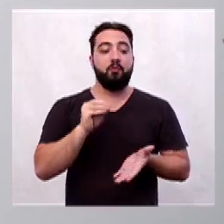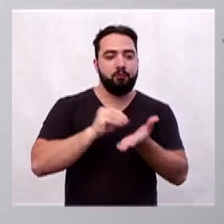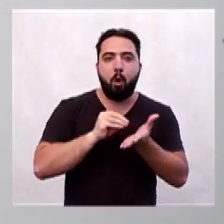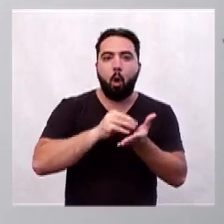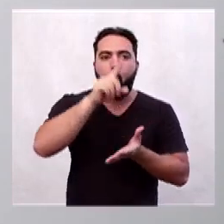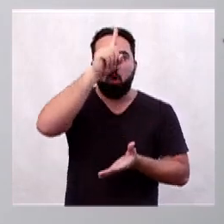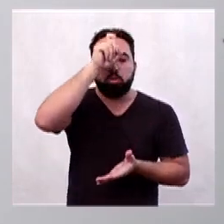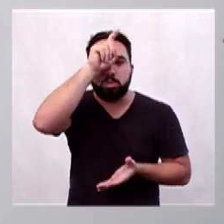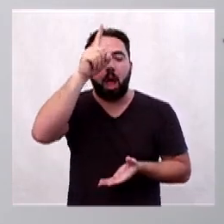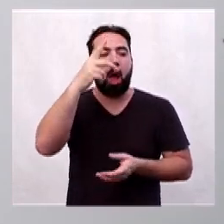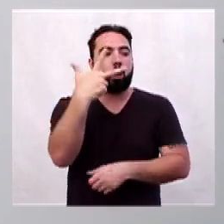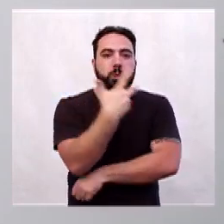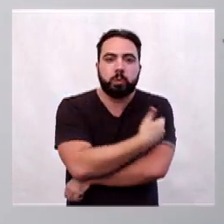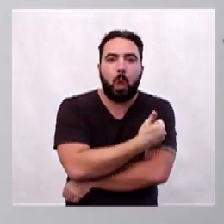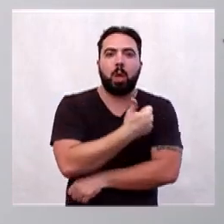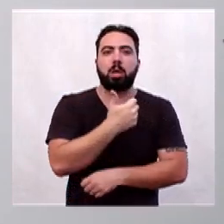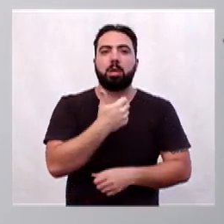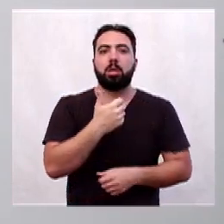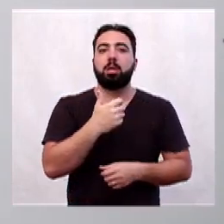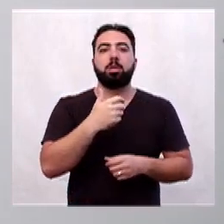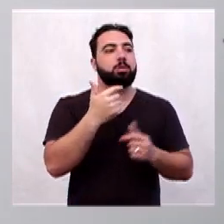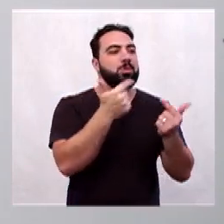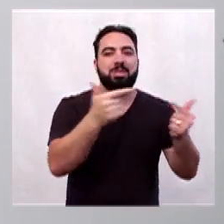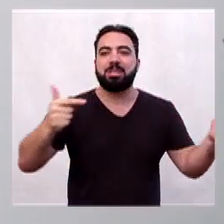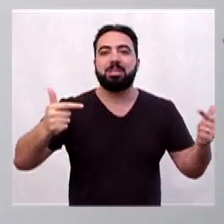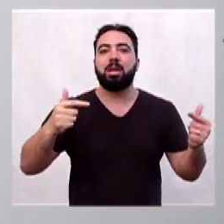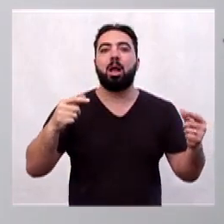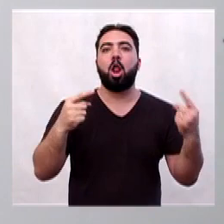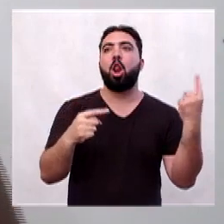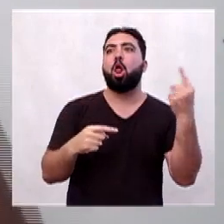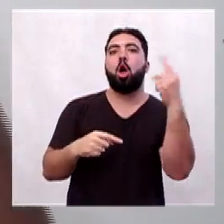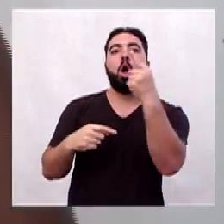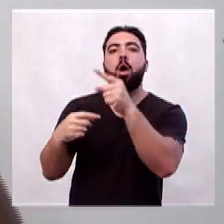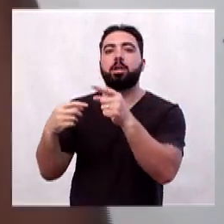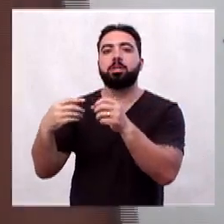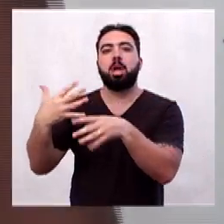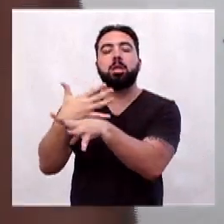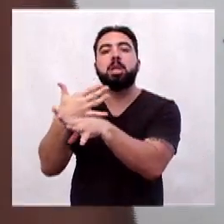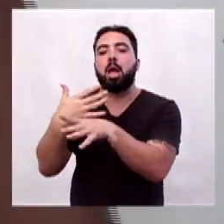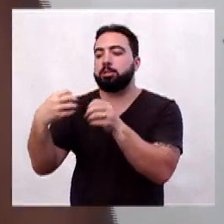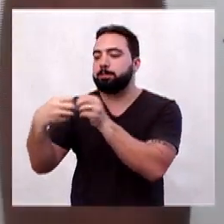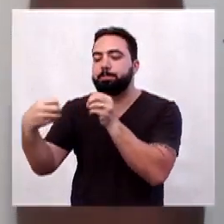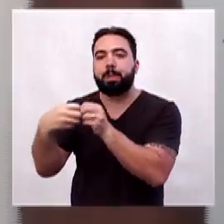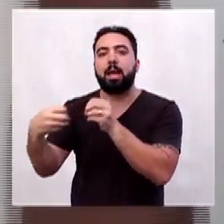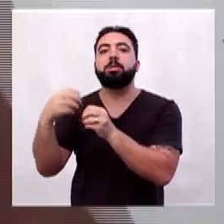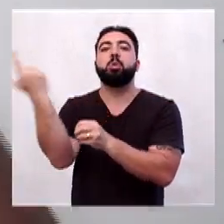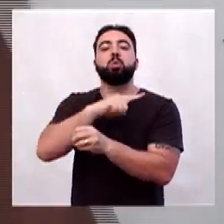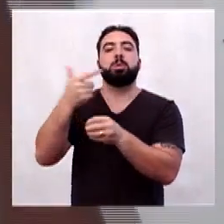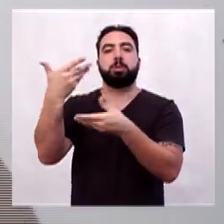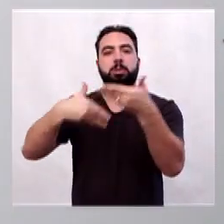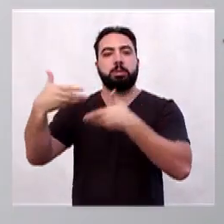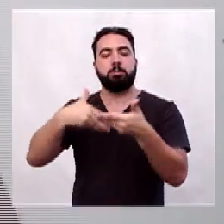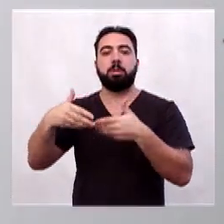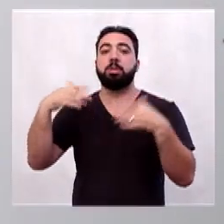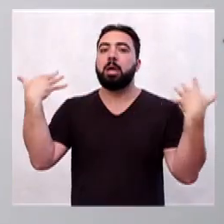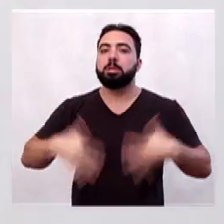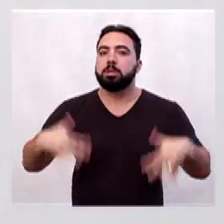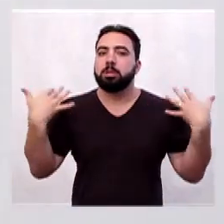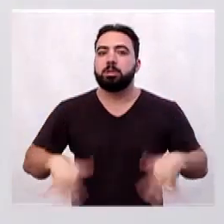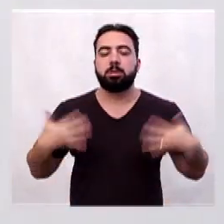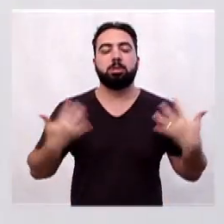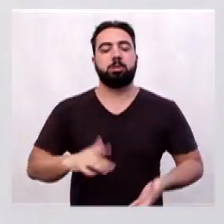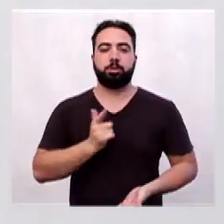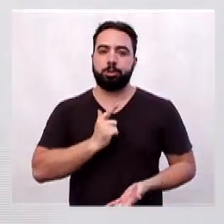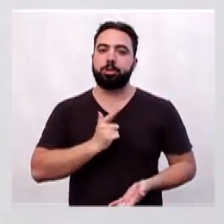Na falta de hospitais e postos de saúde, a população tinha que recorrer às cidades vizinhas para conseguir atendimento. Era um